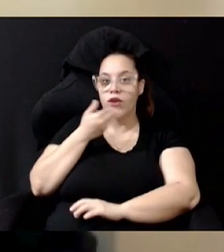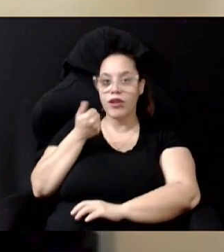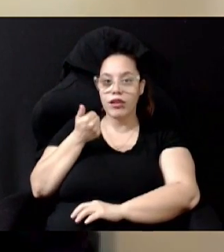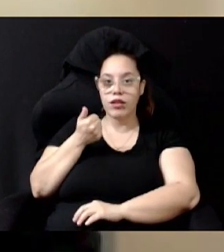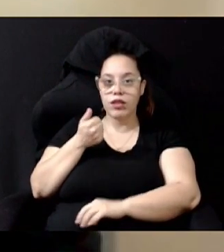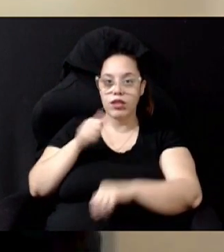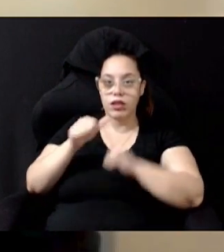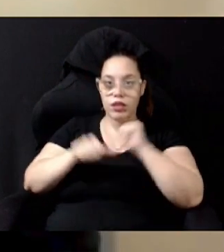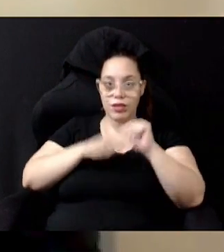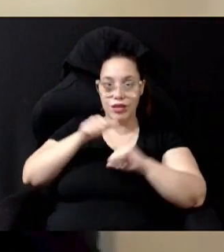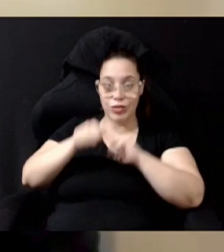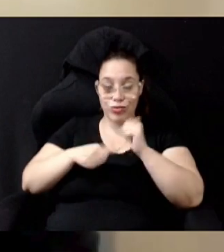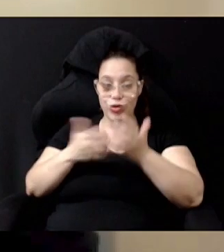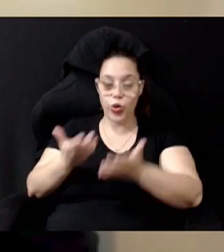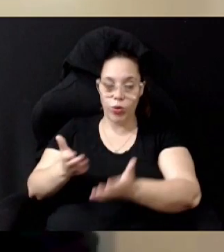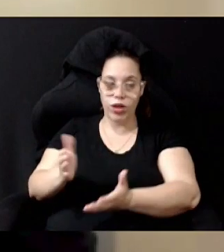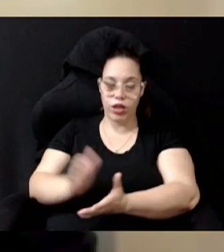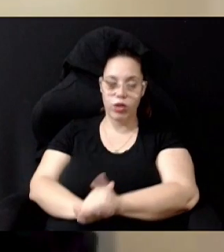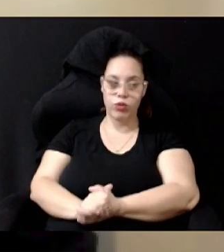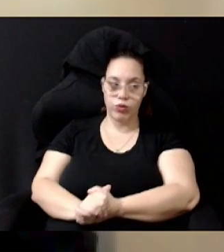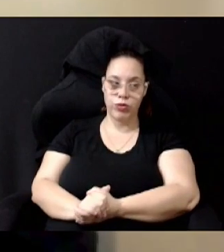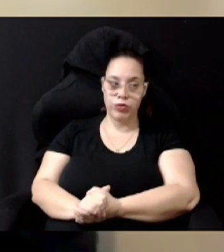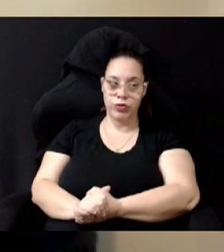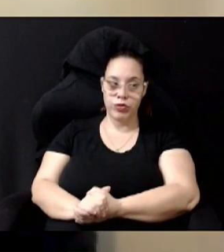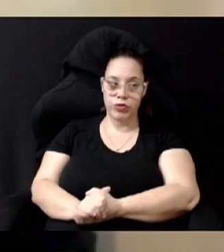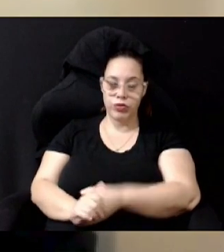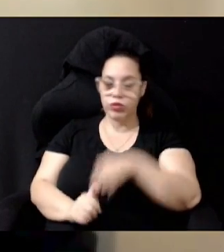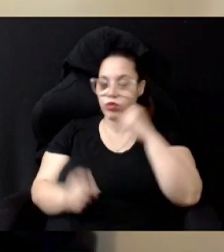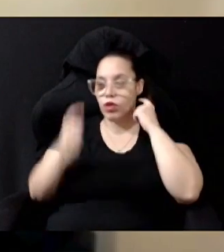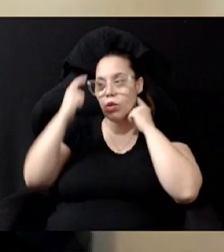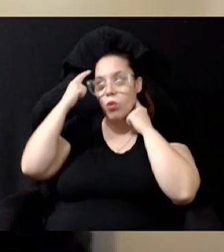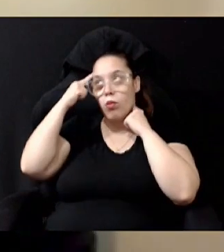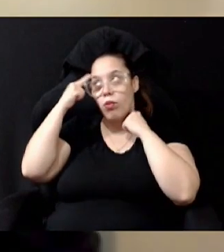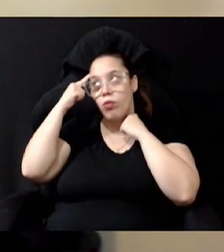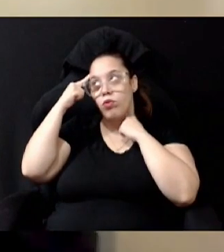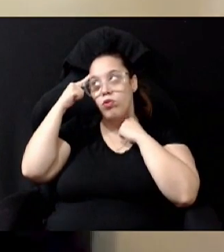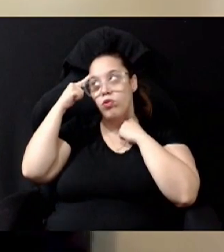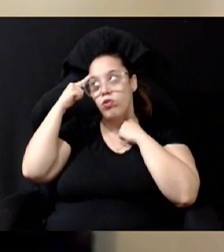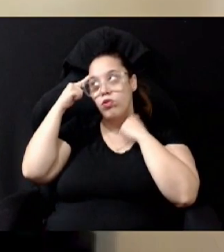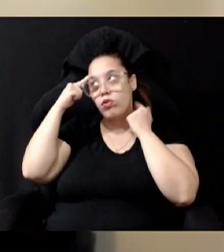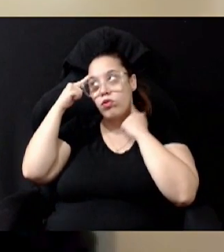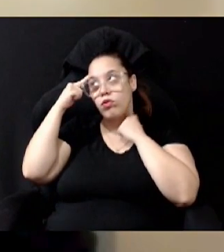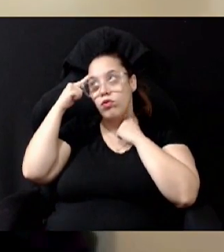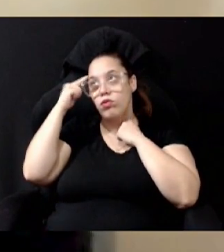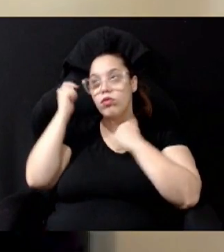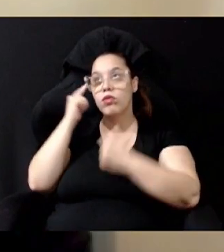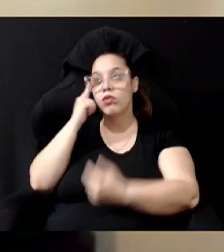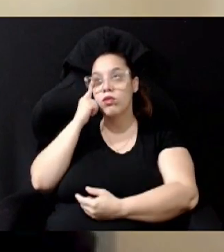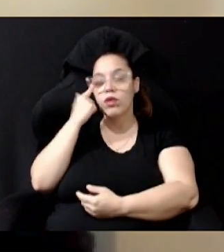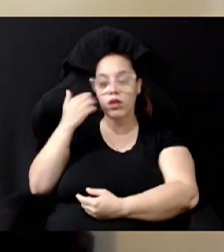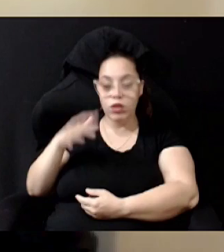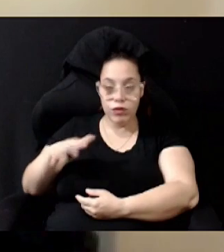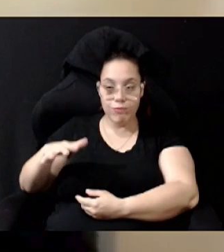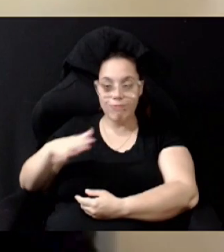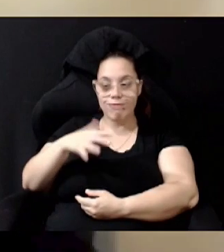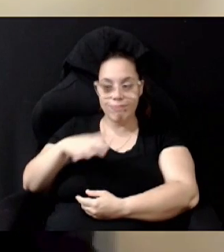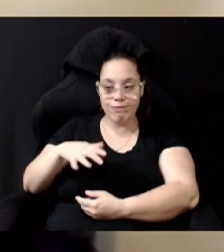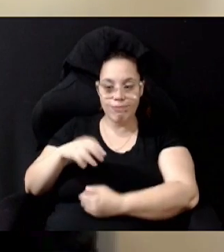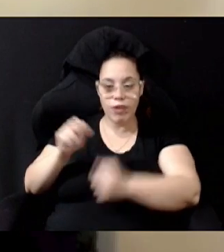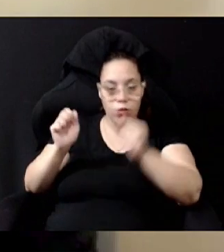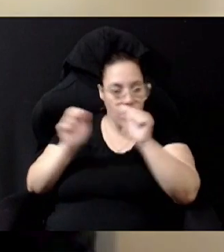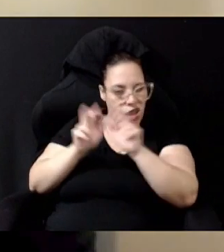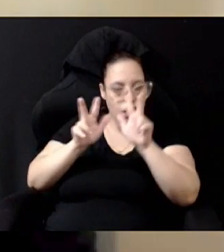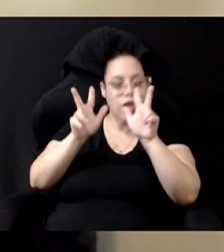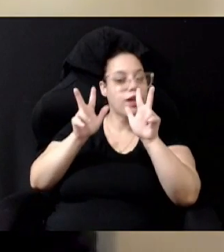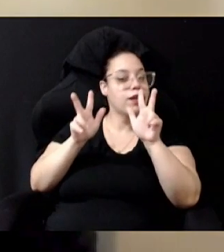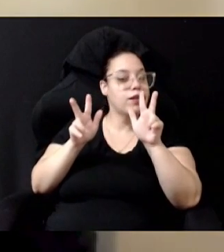recuperação. Então, pensando nisso, as pessoas que têm Parkinson, sim, elas demandam mais atenção